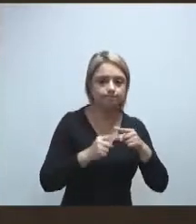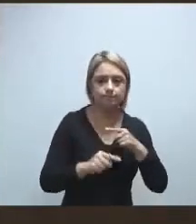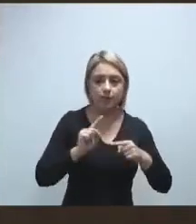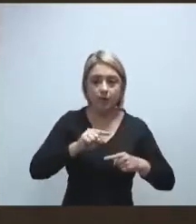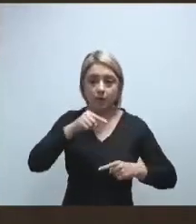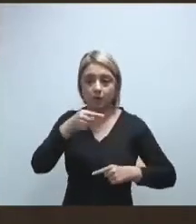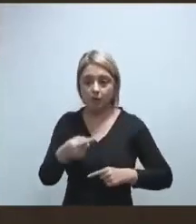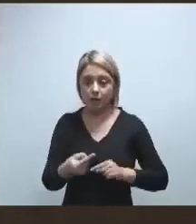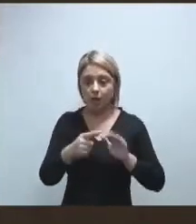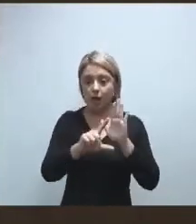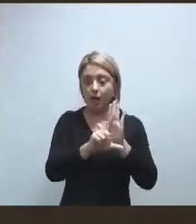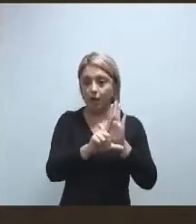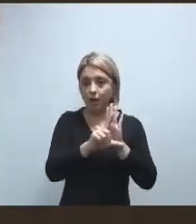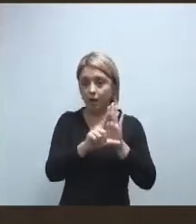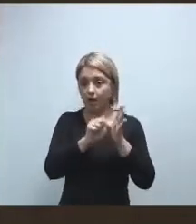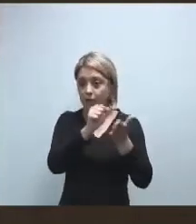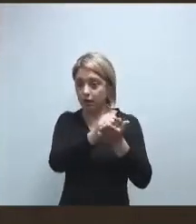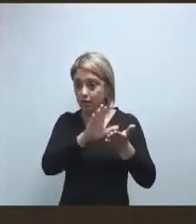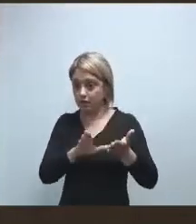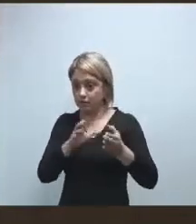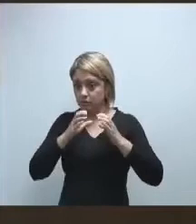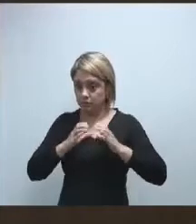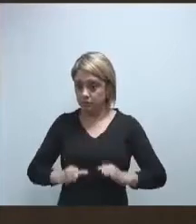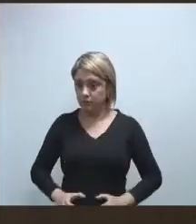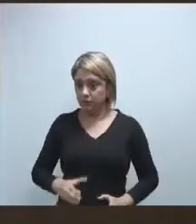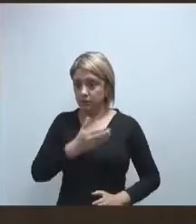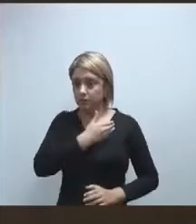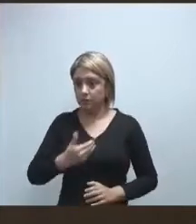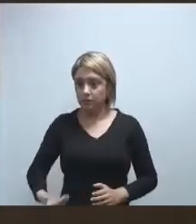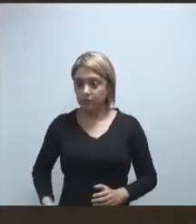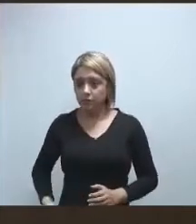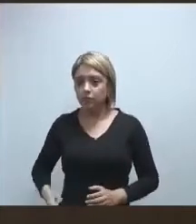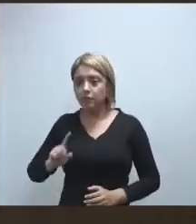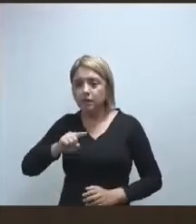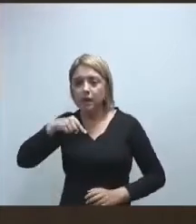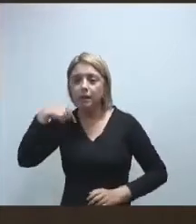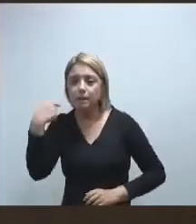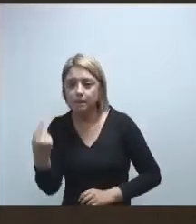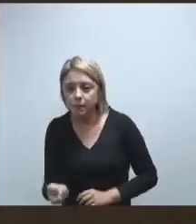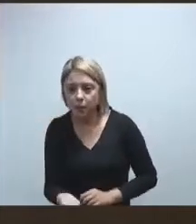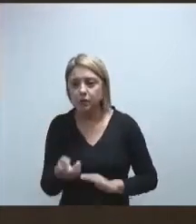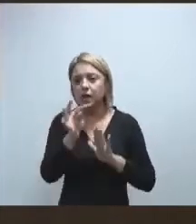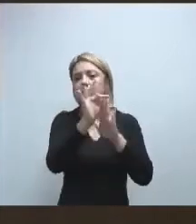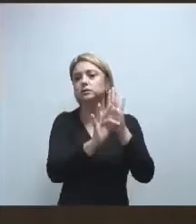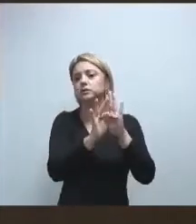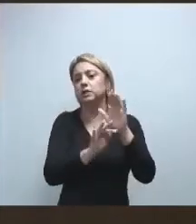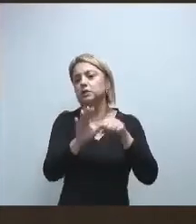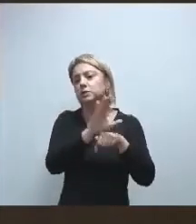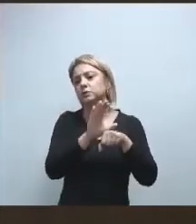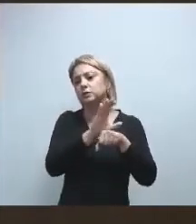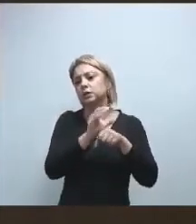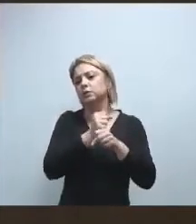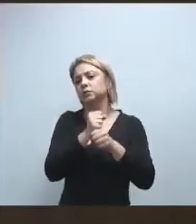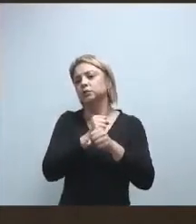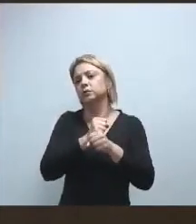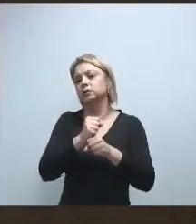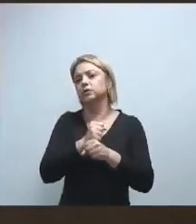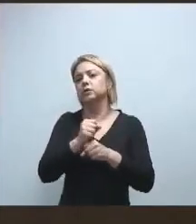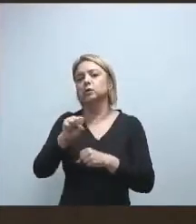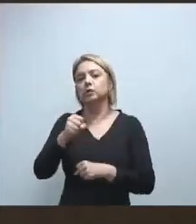postos a lei na ação civil pública depois virar um texto constitucional em 1988